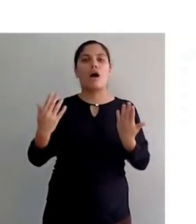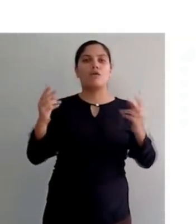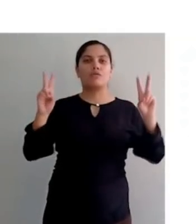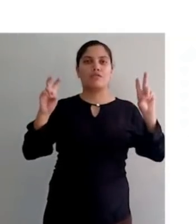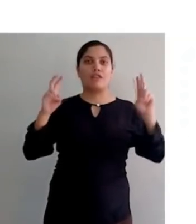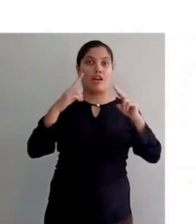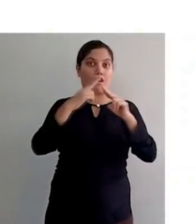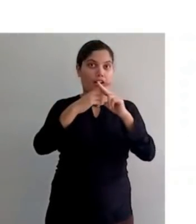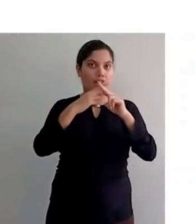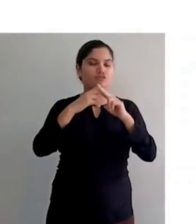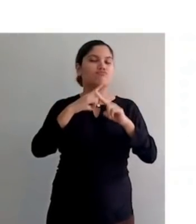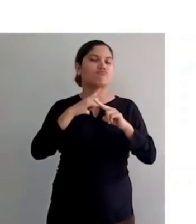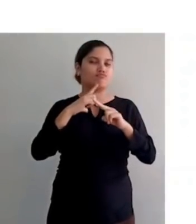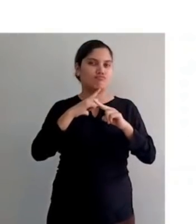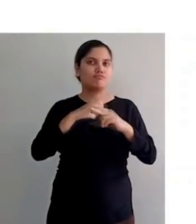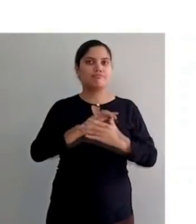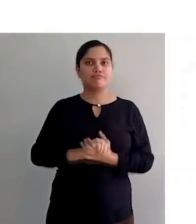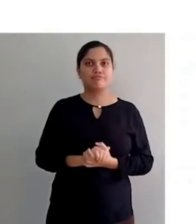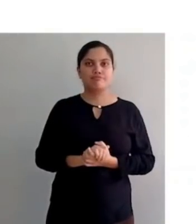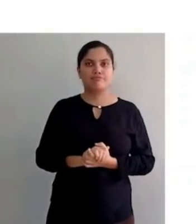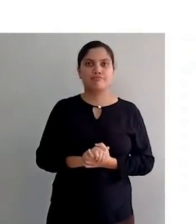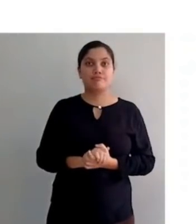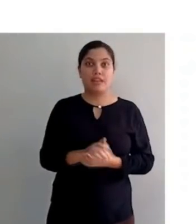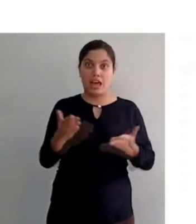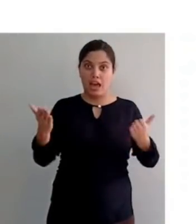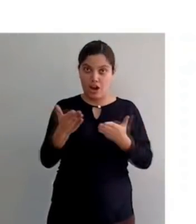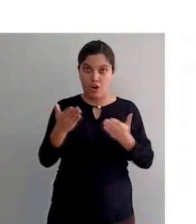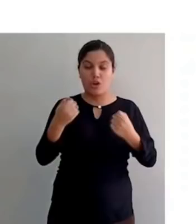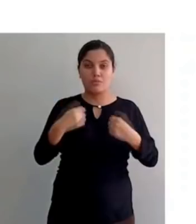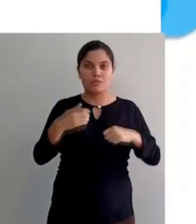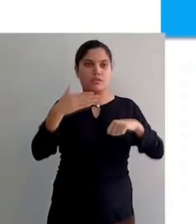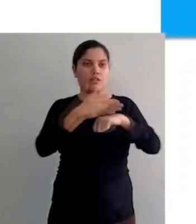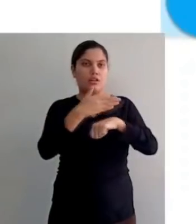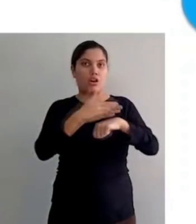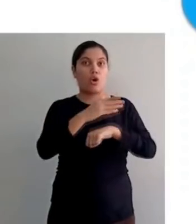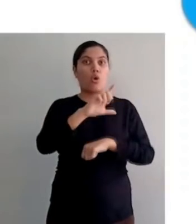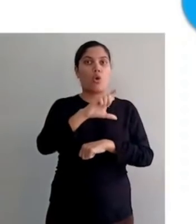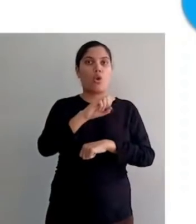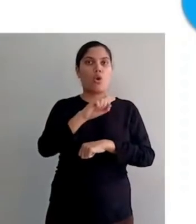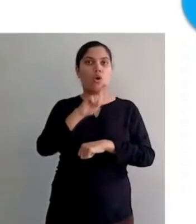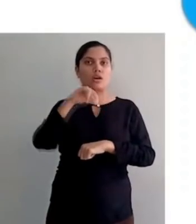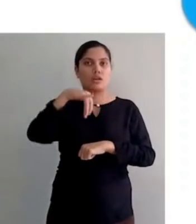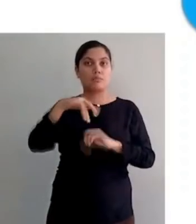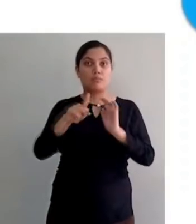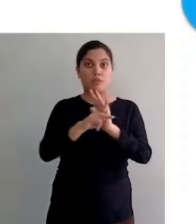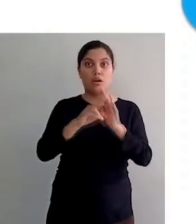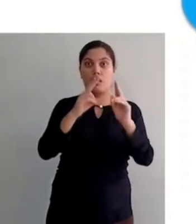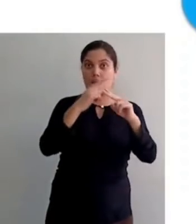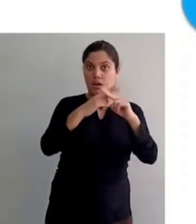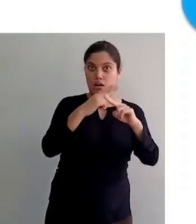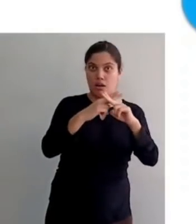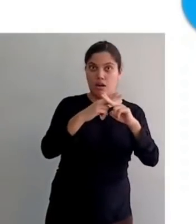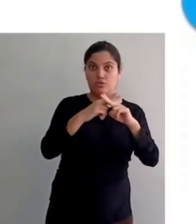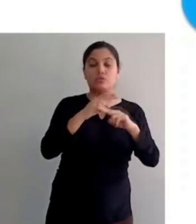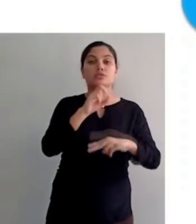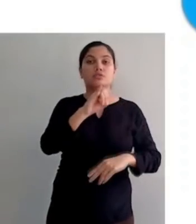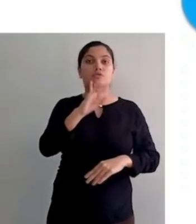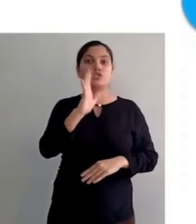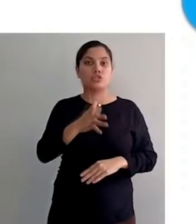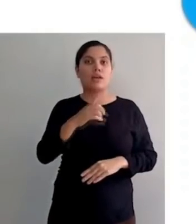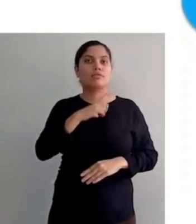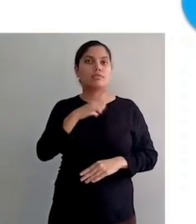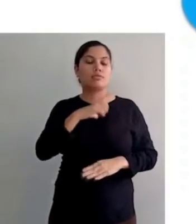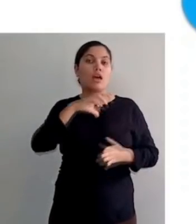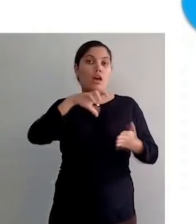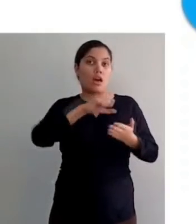ocorrer na próxima semana. Lembrando que nesta segunda-feira, dia 4 de maio, nós já teremos acesso ao novo calendário